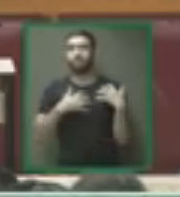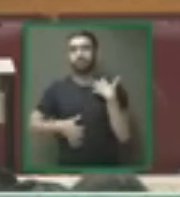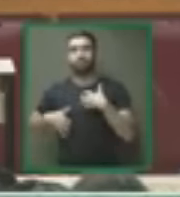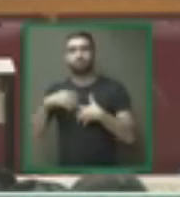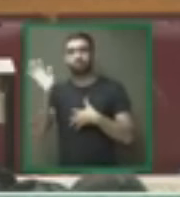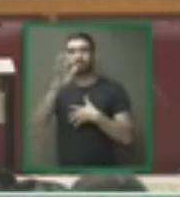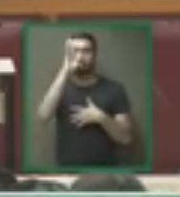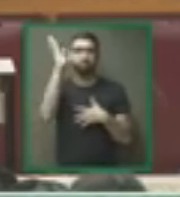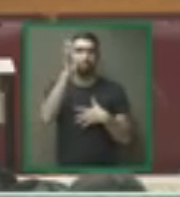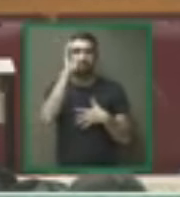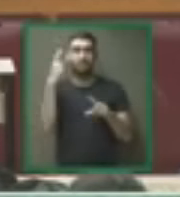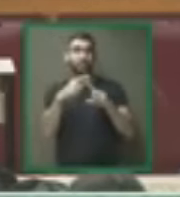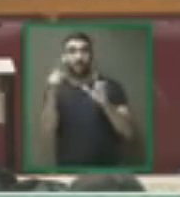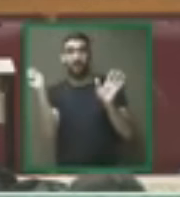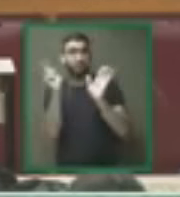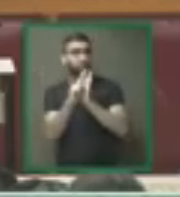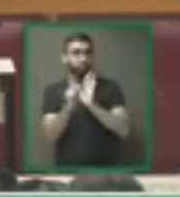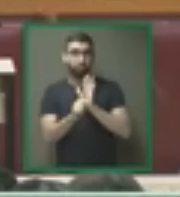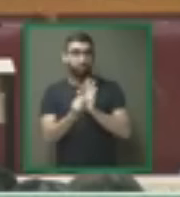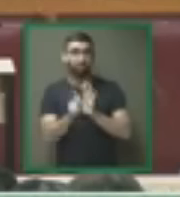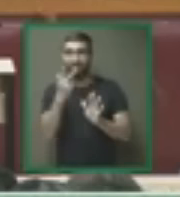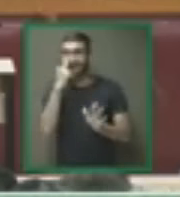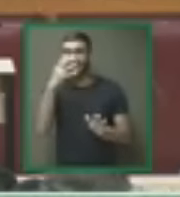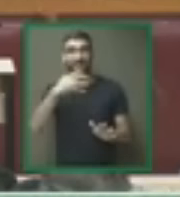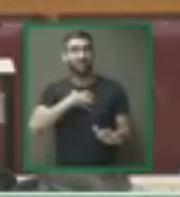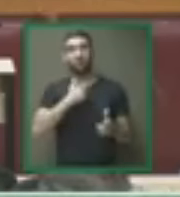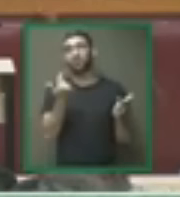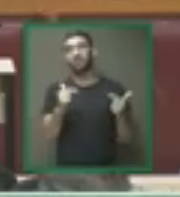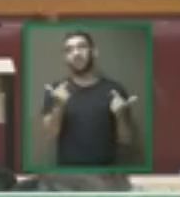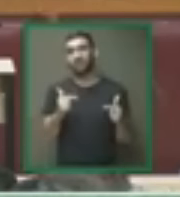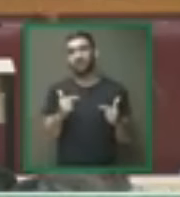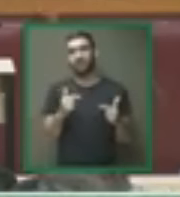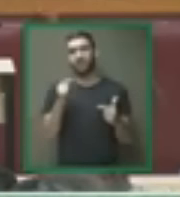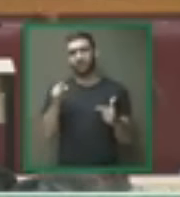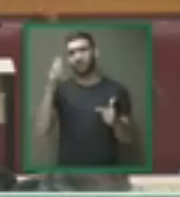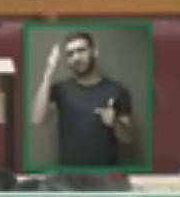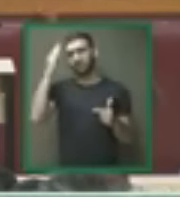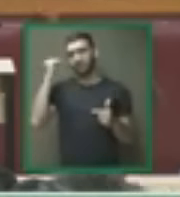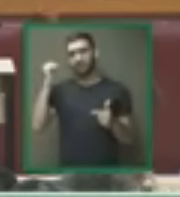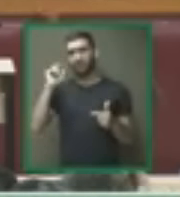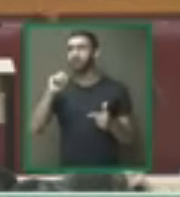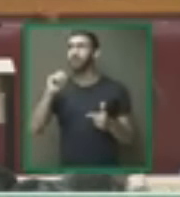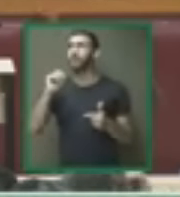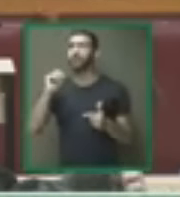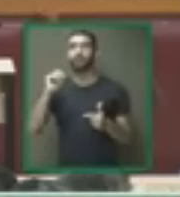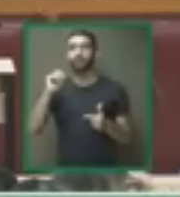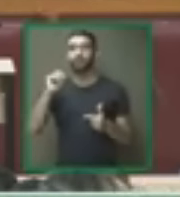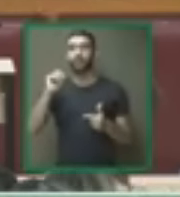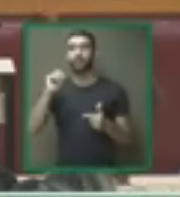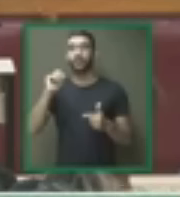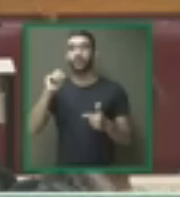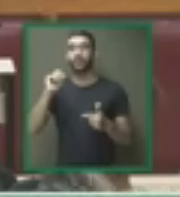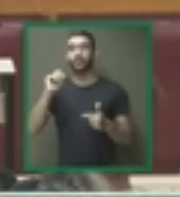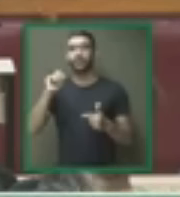né? Fizeram perguntas para ela do seguinte sentido. A senhora sabia